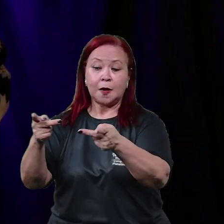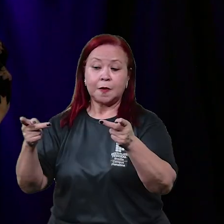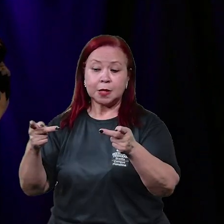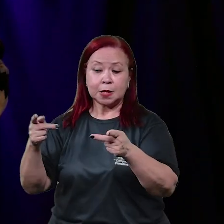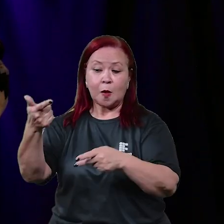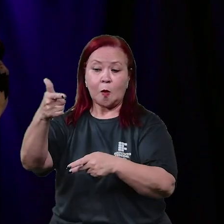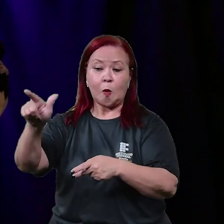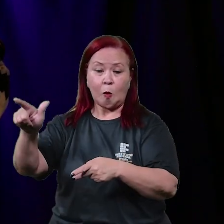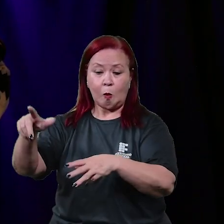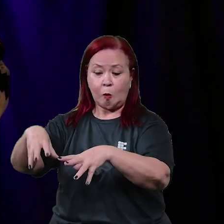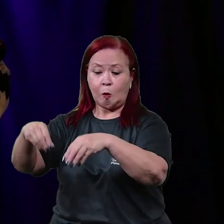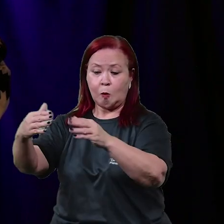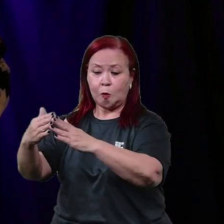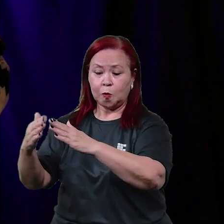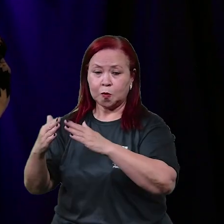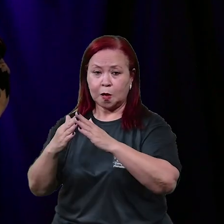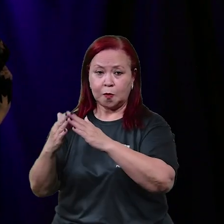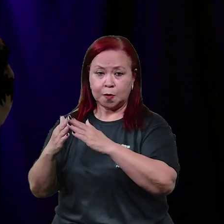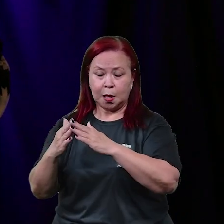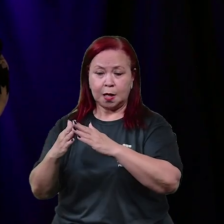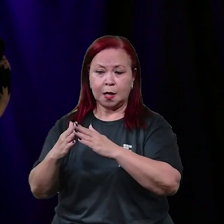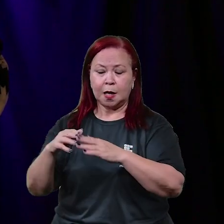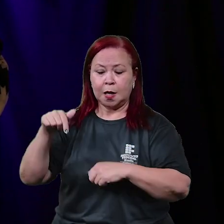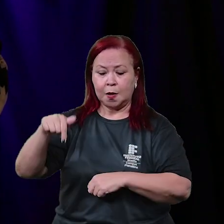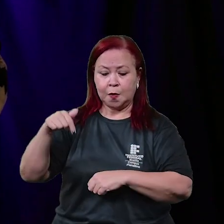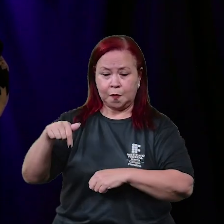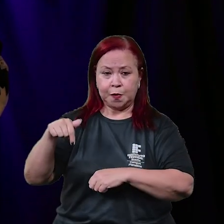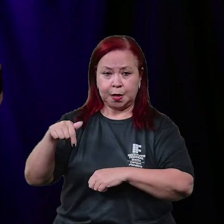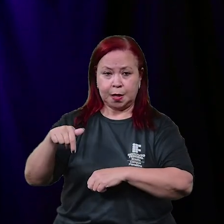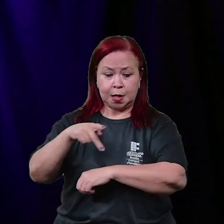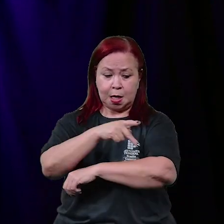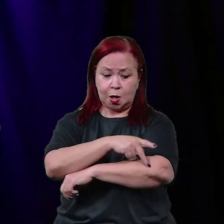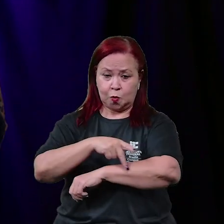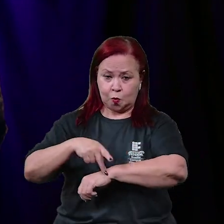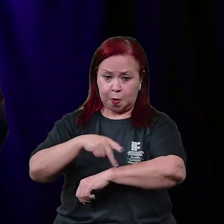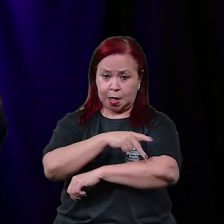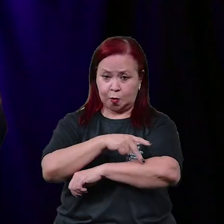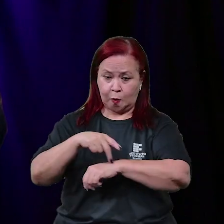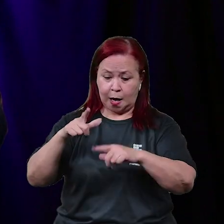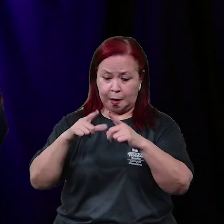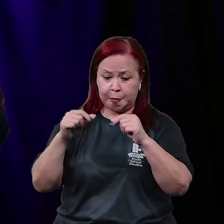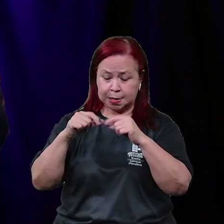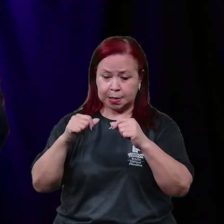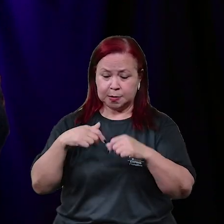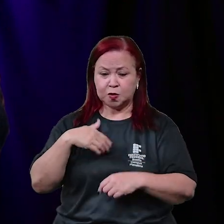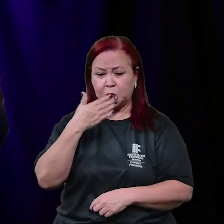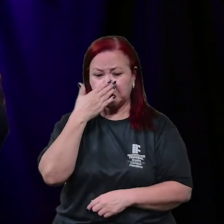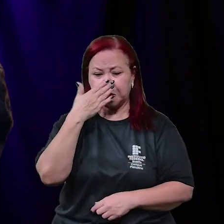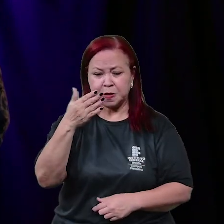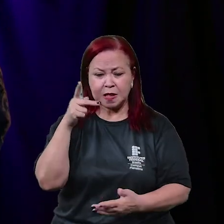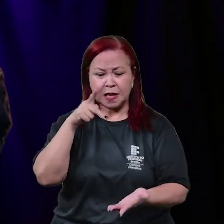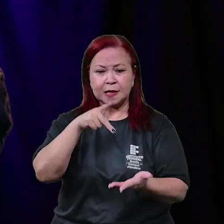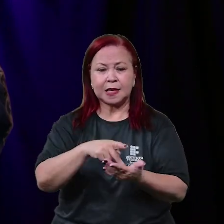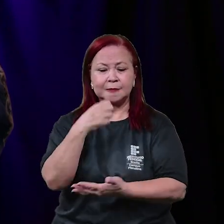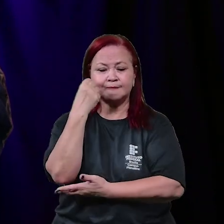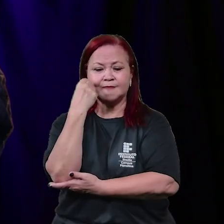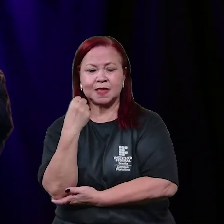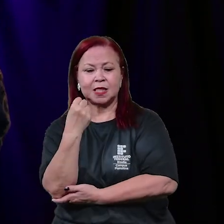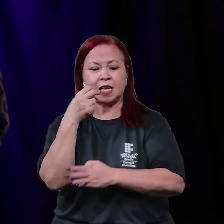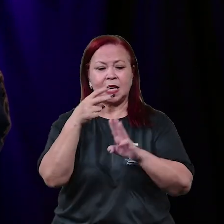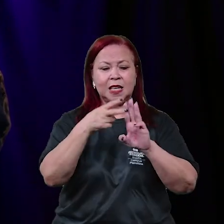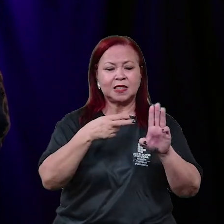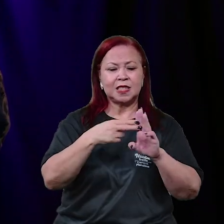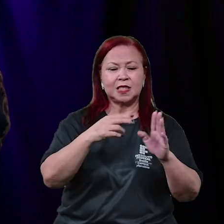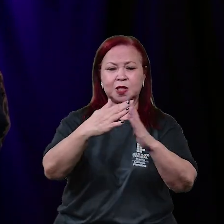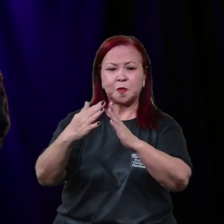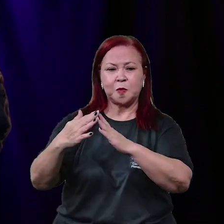outra aldeia, a Auim-Aã, que fica aqui no Paranoá. E, de novo, né, nos deparamos com essa realidade que é a